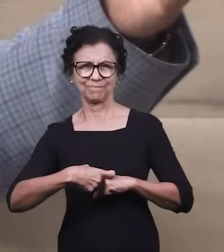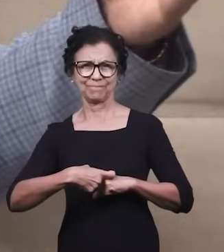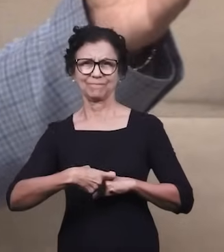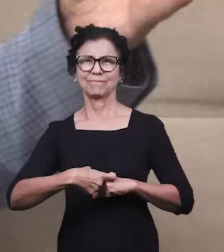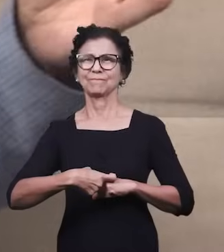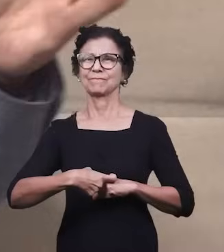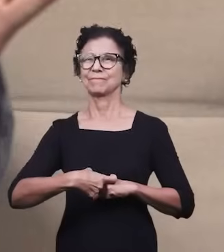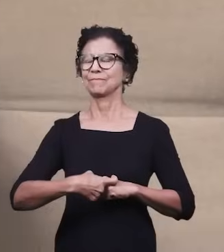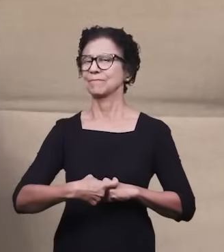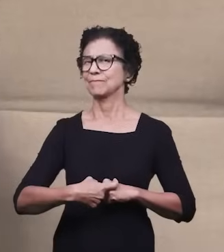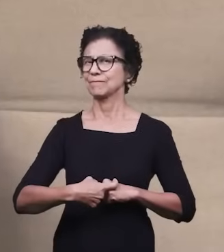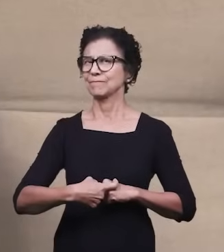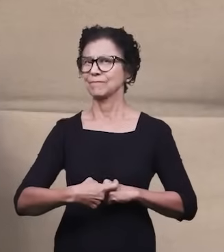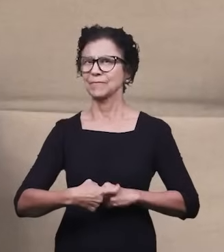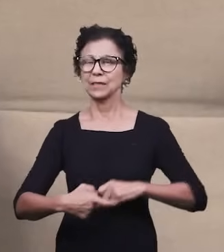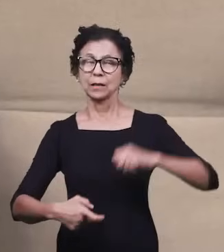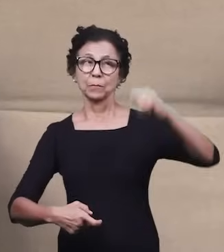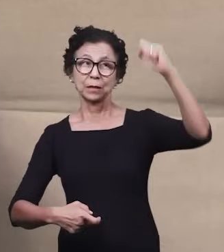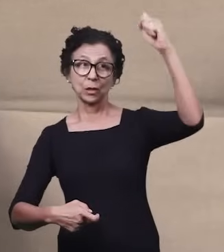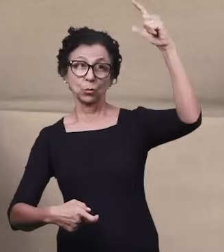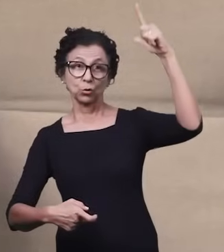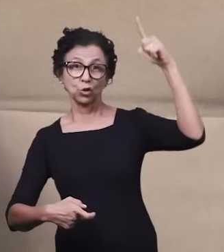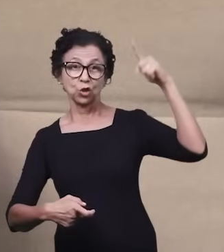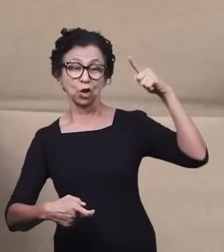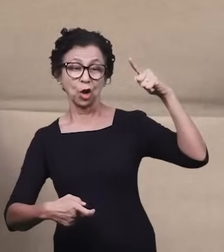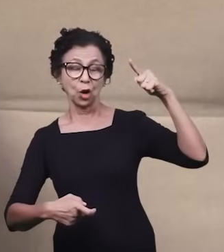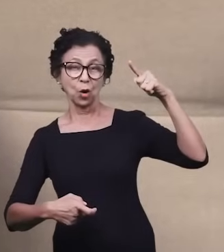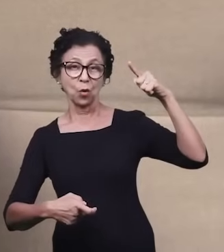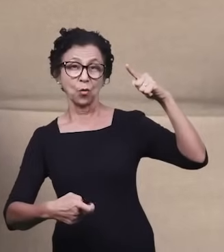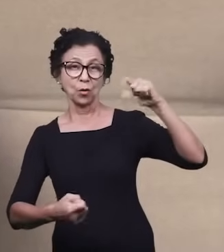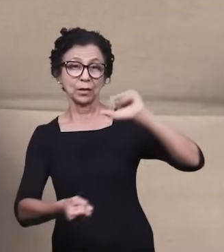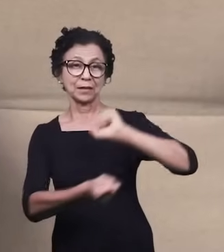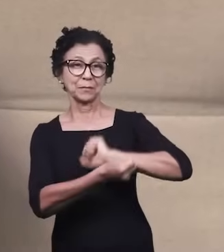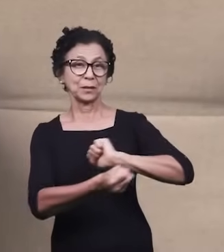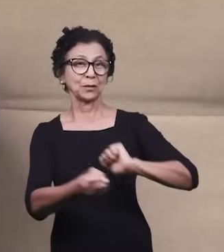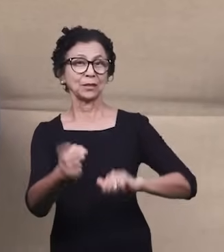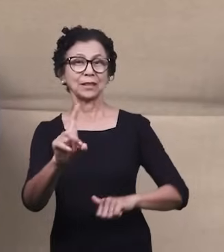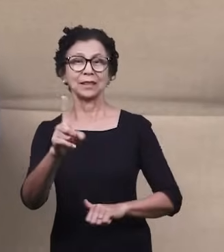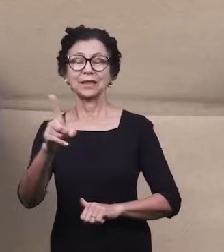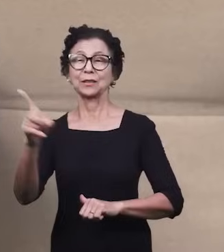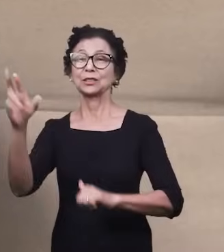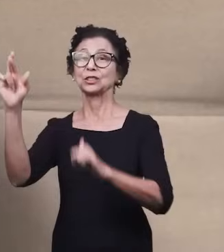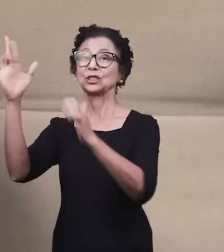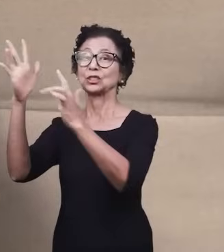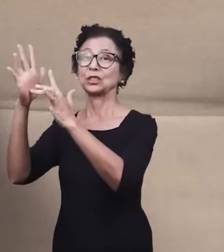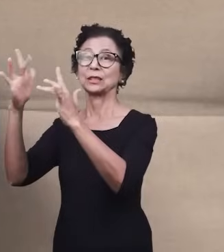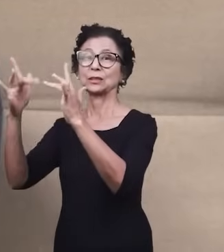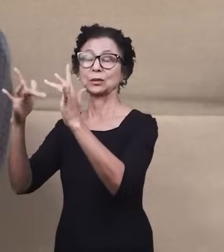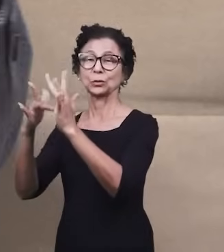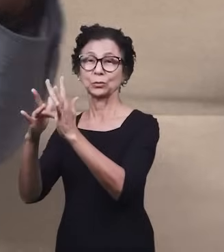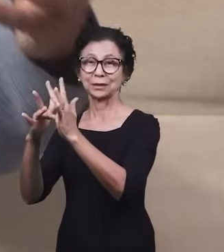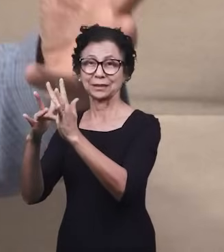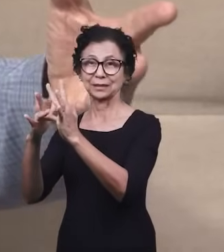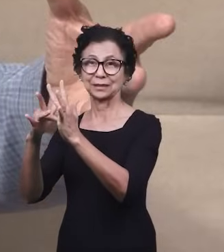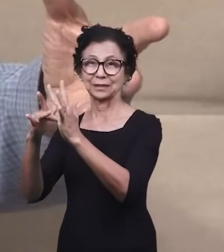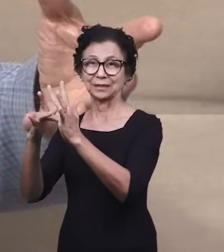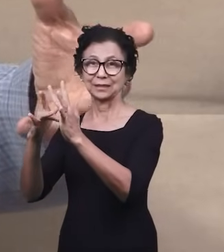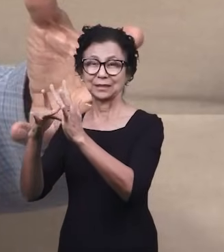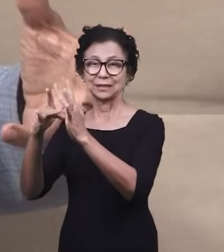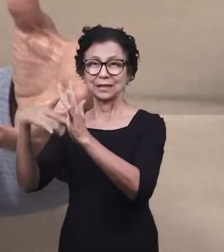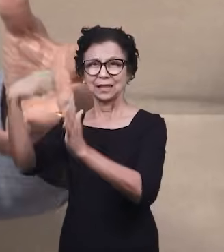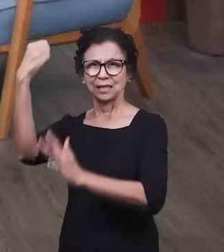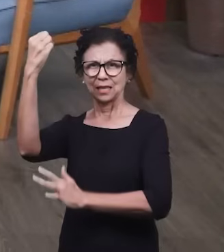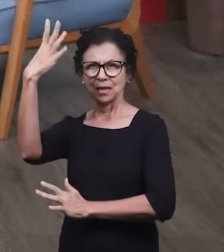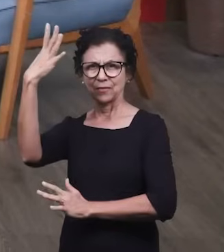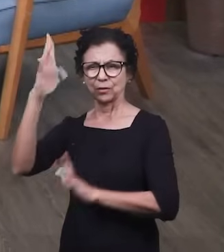dissipadas, não pela luz do sol do universo criador, mas pela luz do sol do universo redentor, Glória a Jesus.